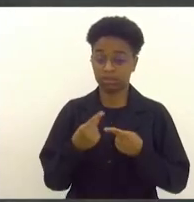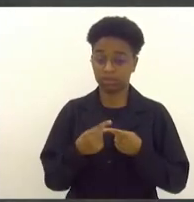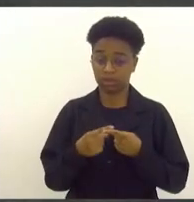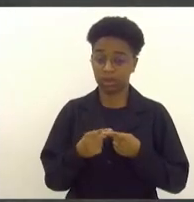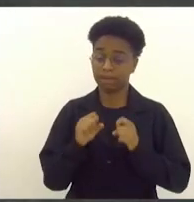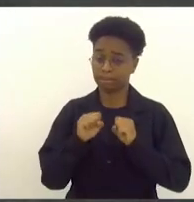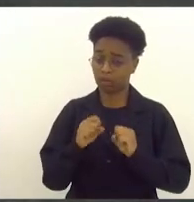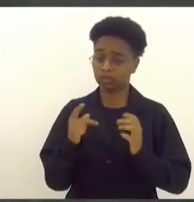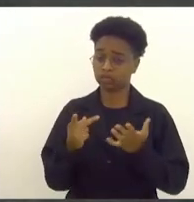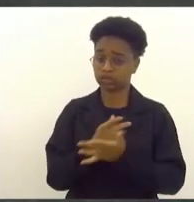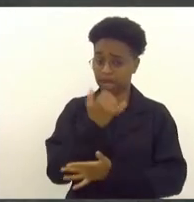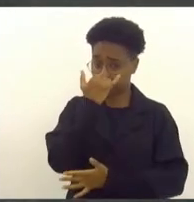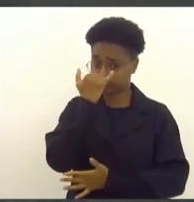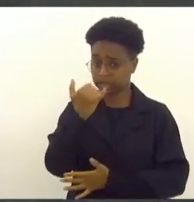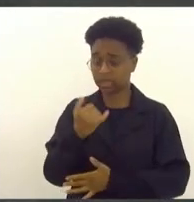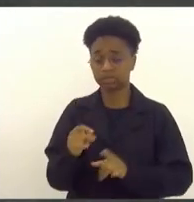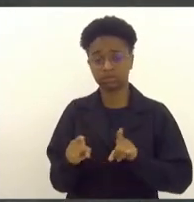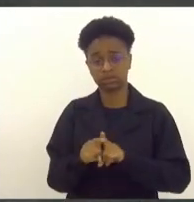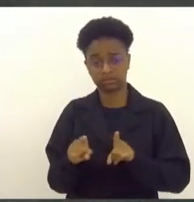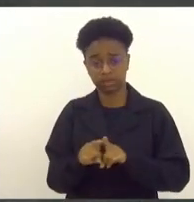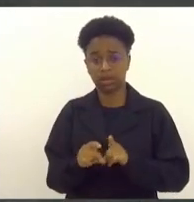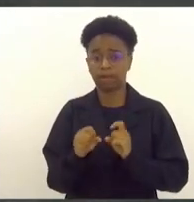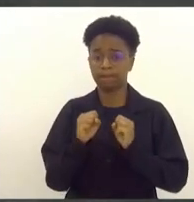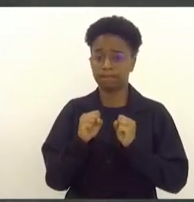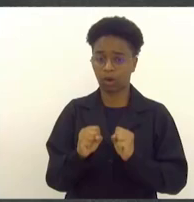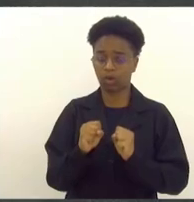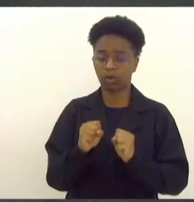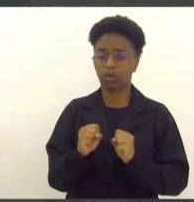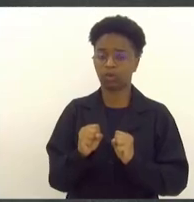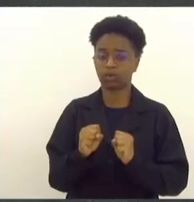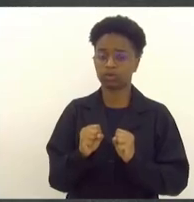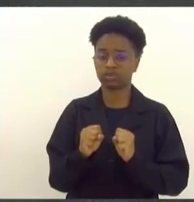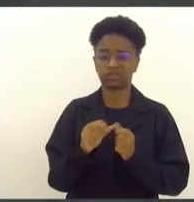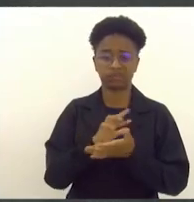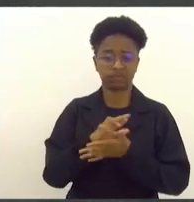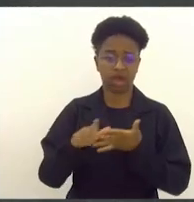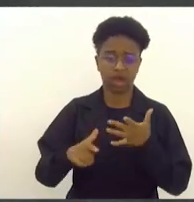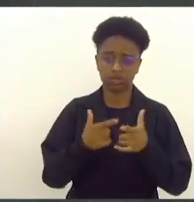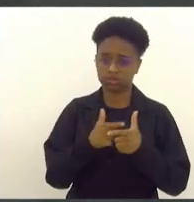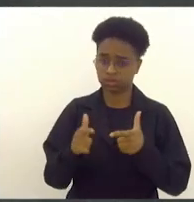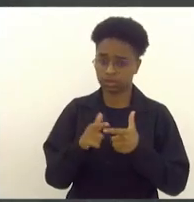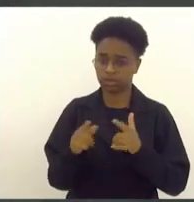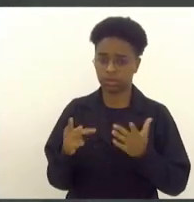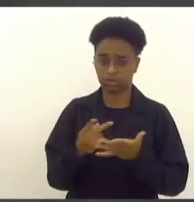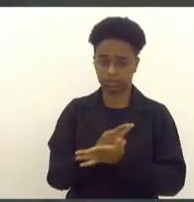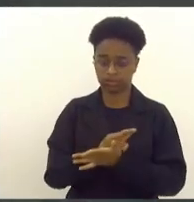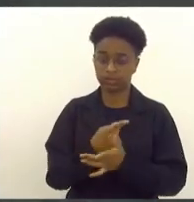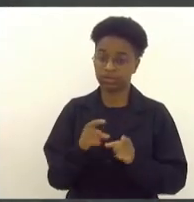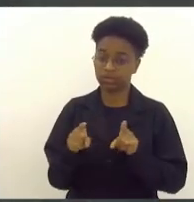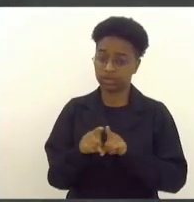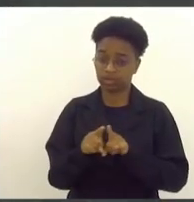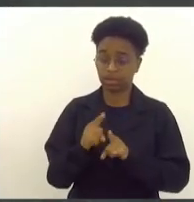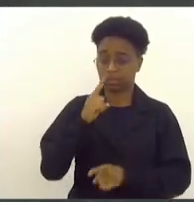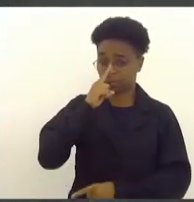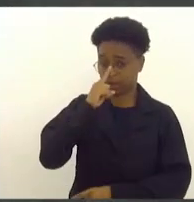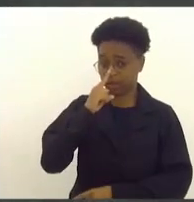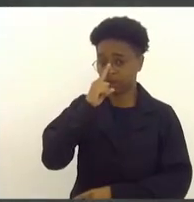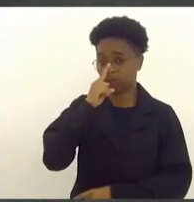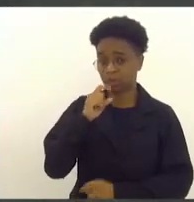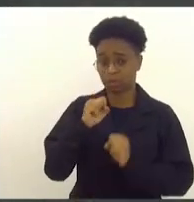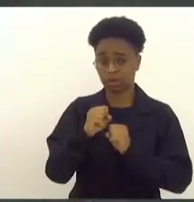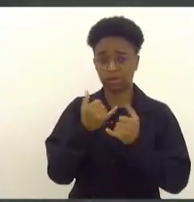acidente podendo ter tudo que é tipo de problema e riscos